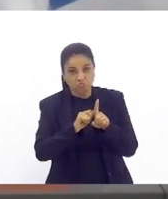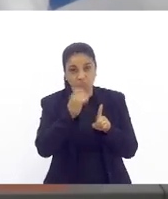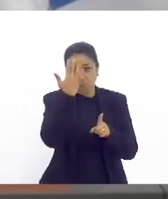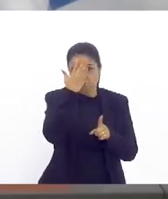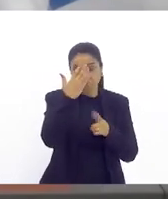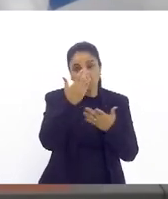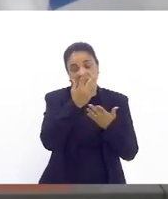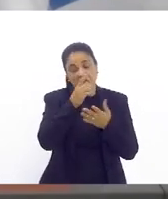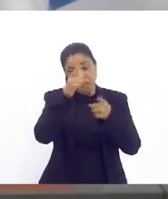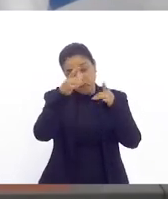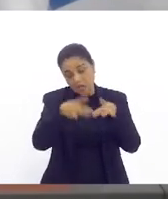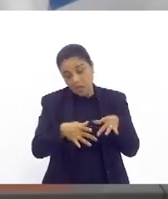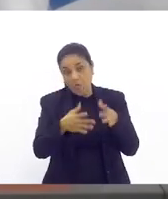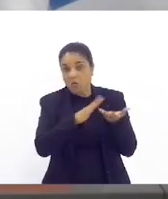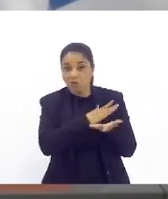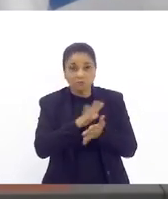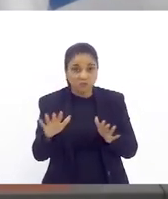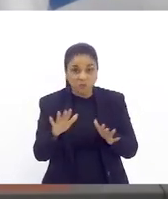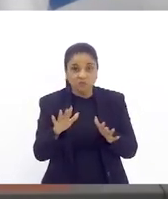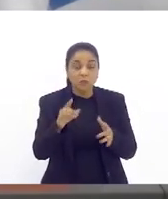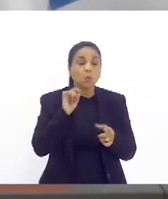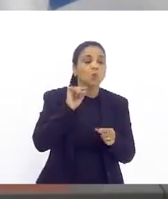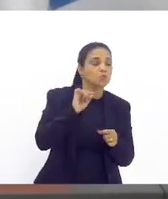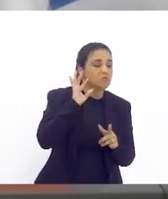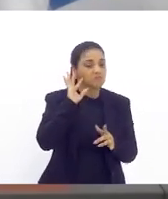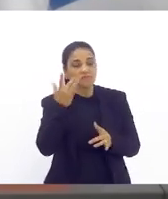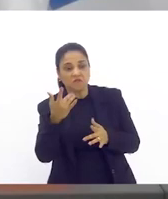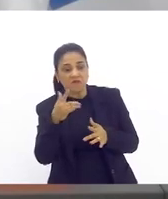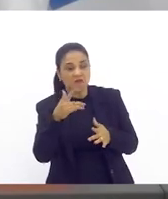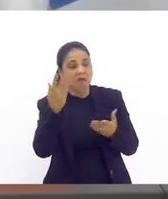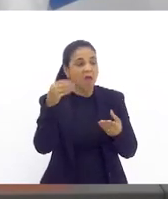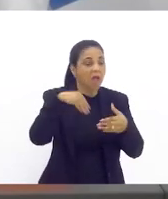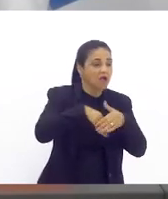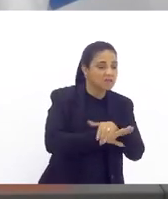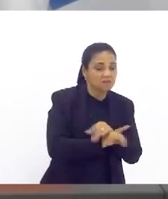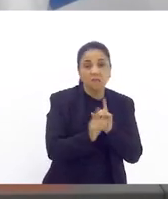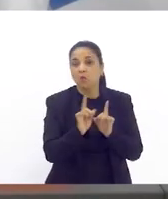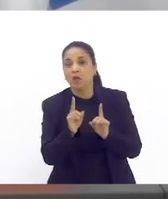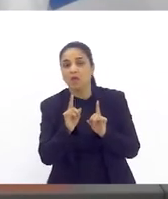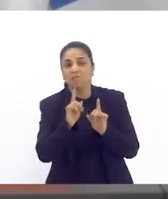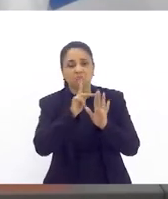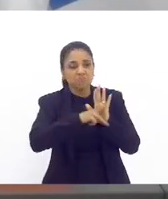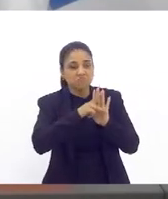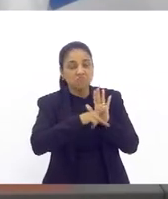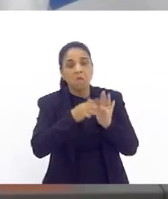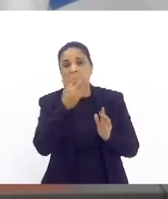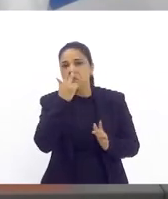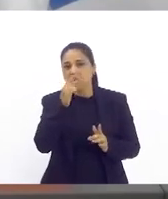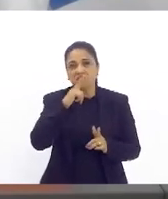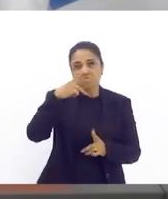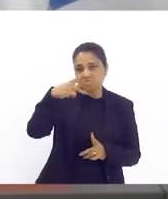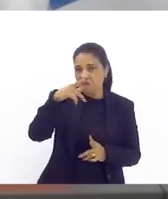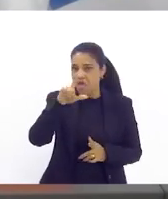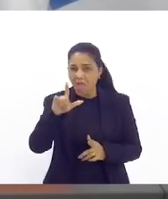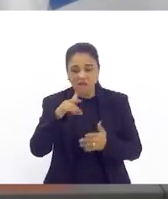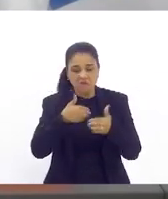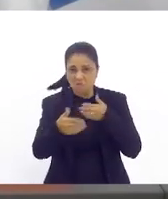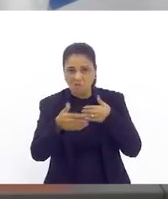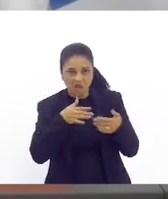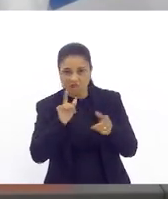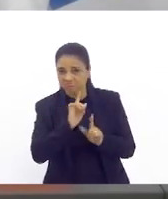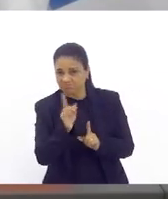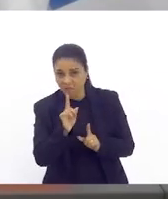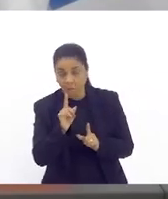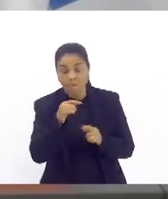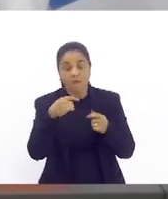burocracia definir aquilo que arquivava ou não E aí entrou como fosse qualquer PL Mas esse não é qualquer PL é um